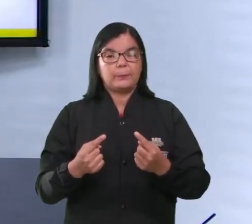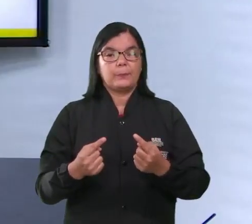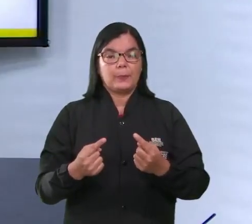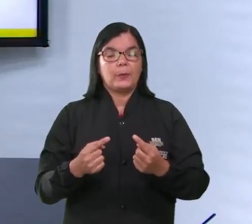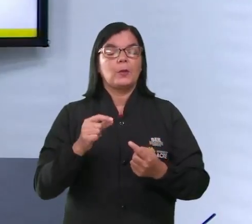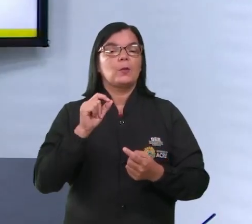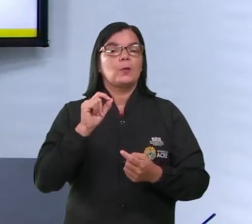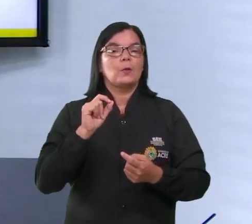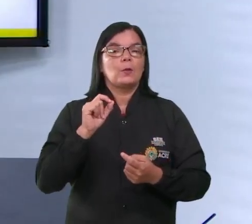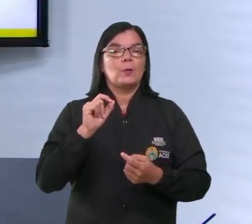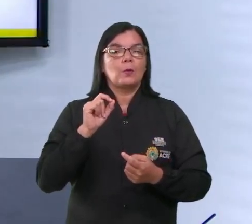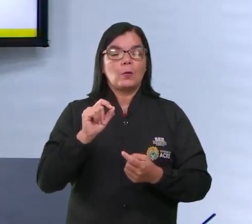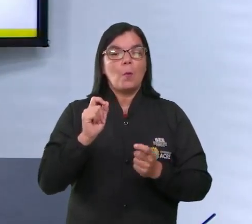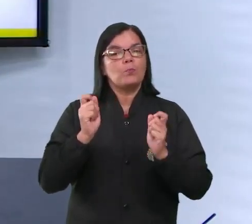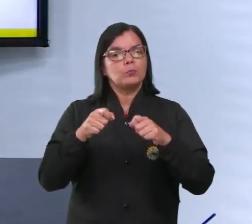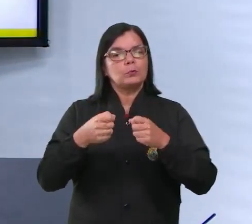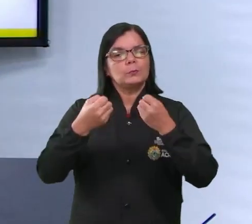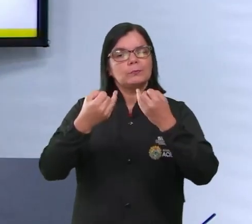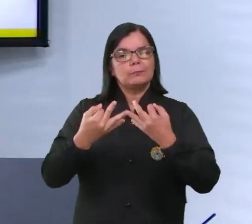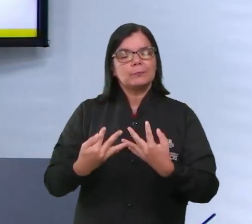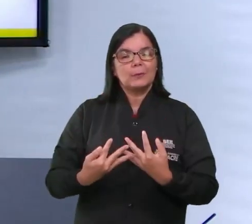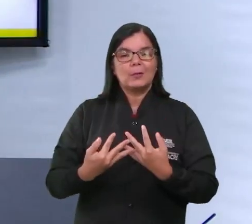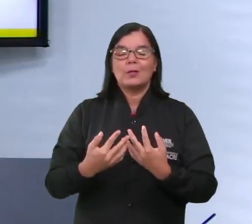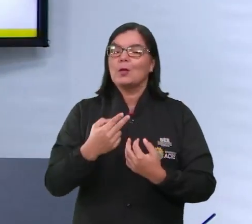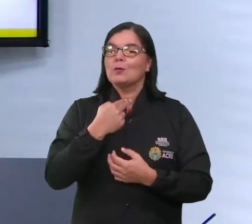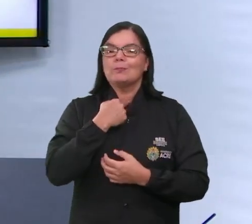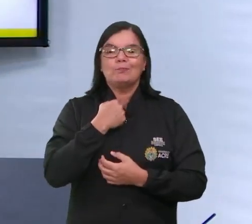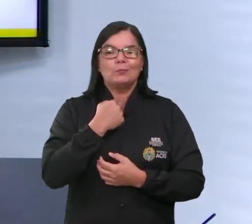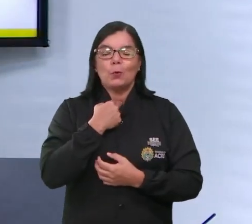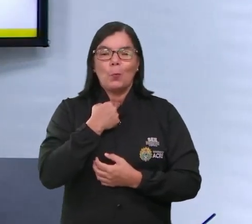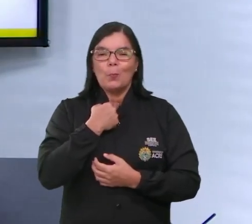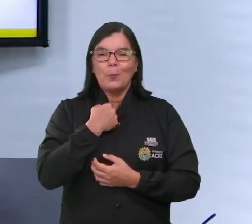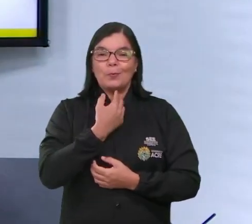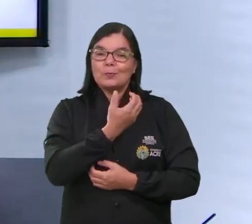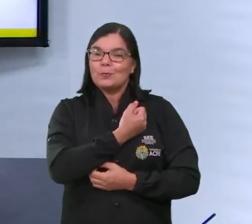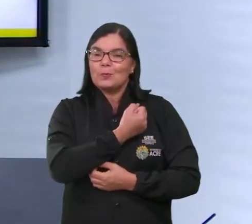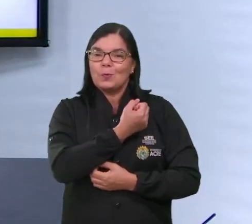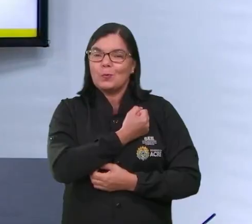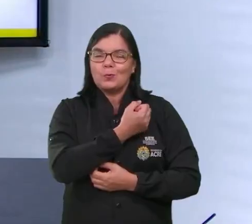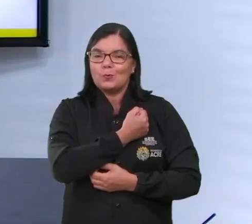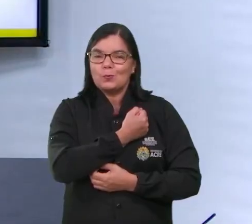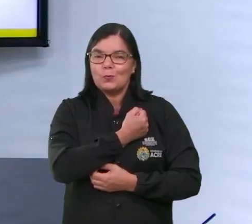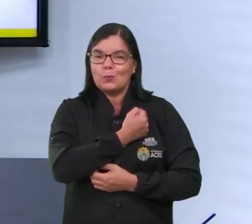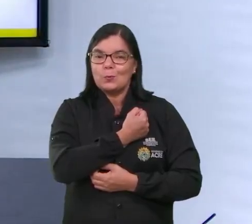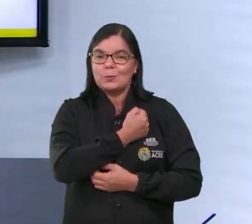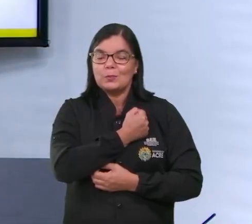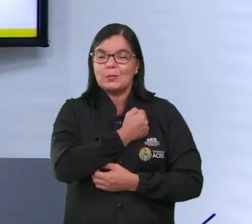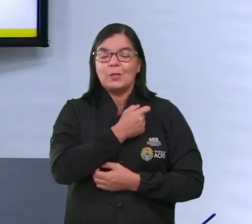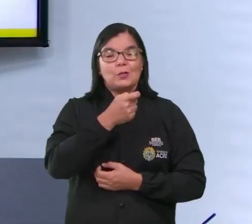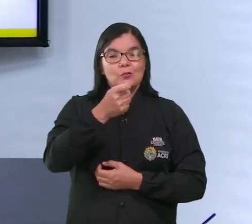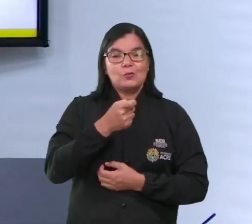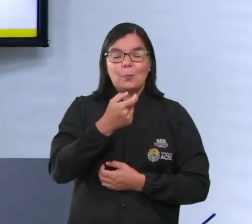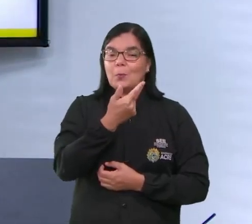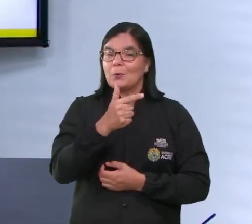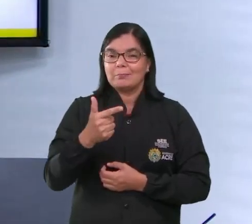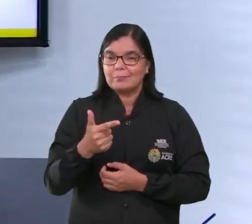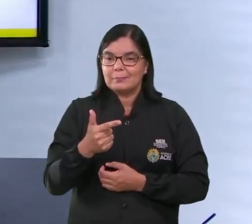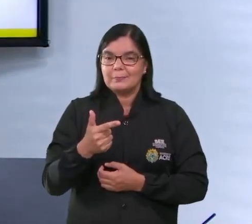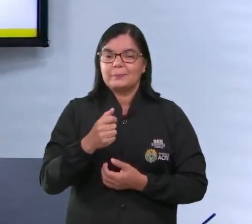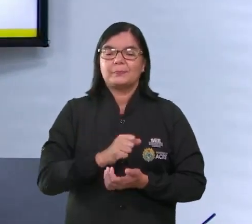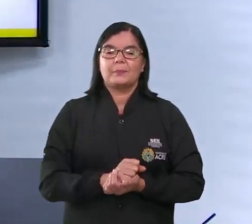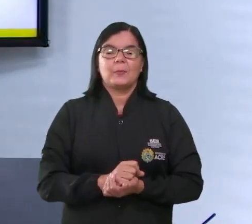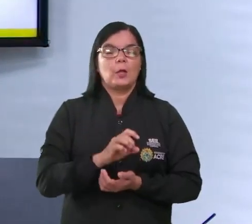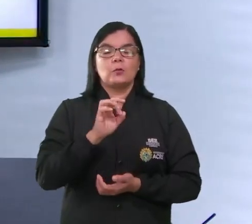O que podemos dizer é que eu não posso encontrar os valores que intersectam porque eles não vão intersectar. E